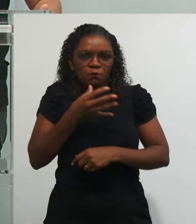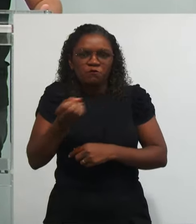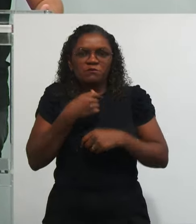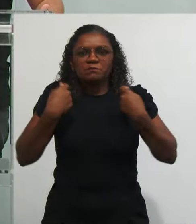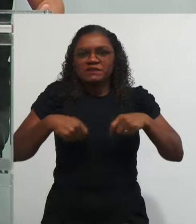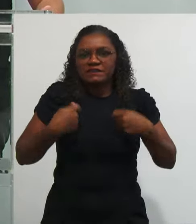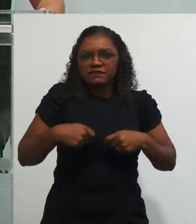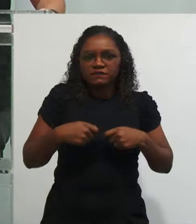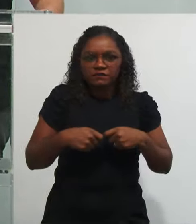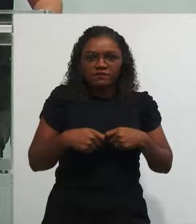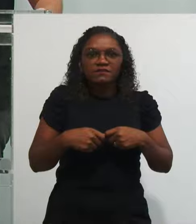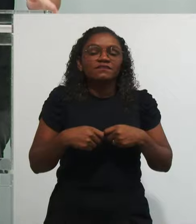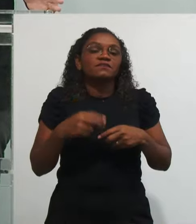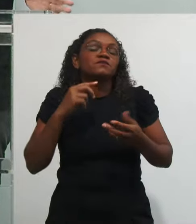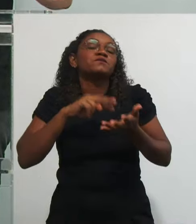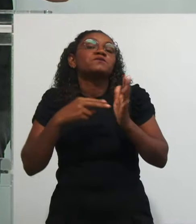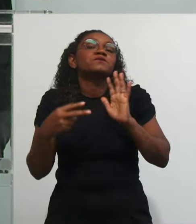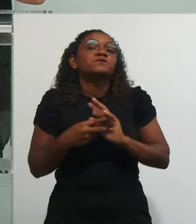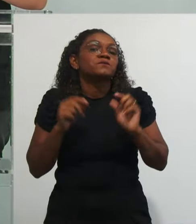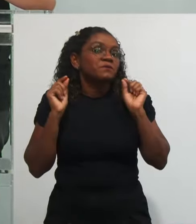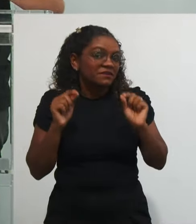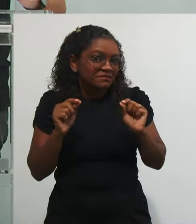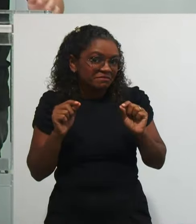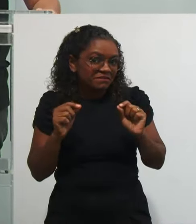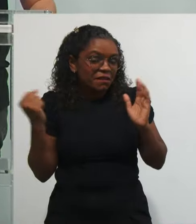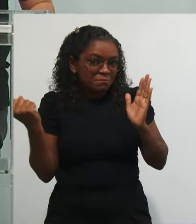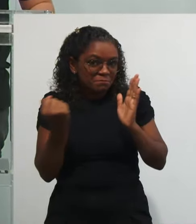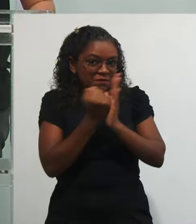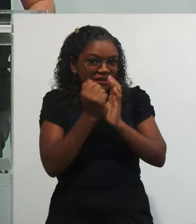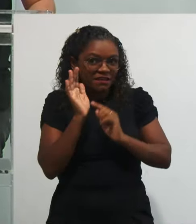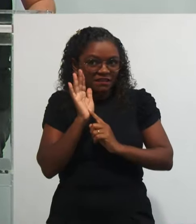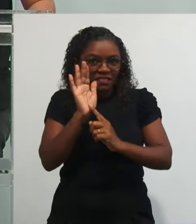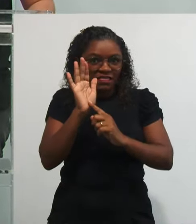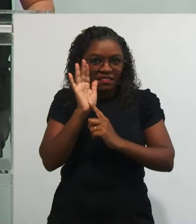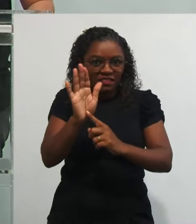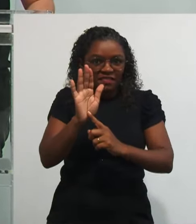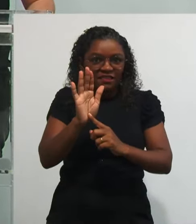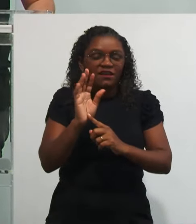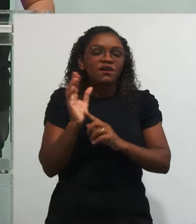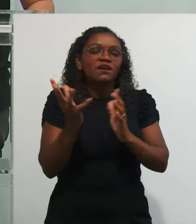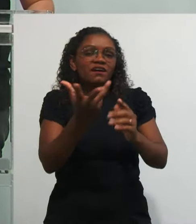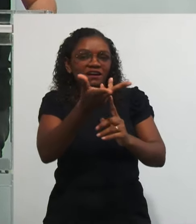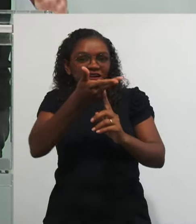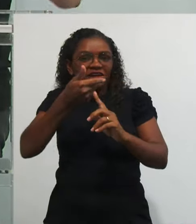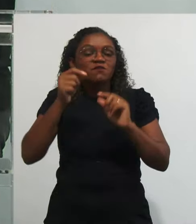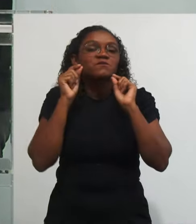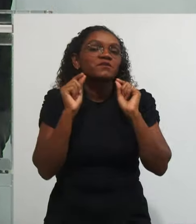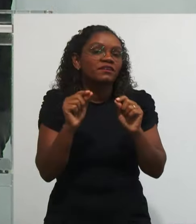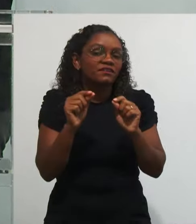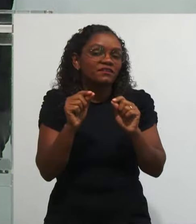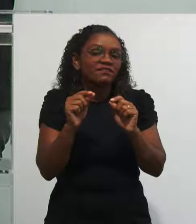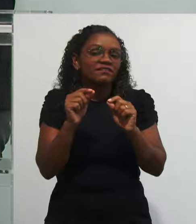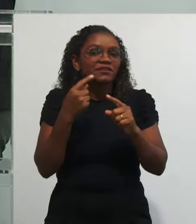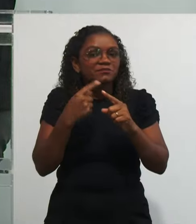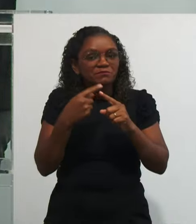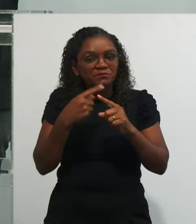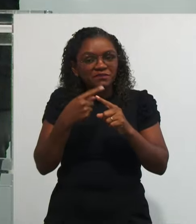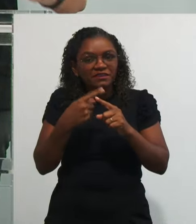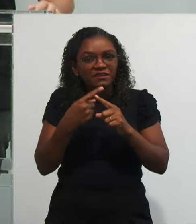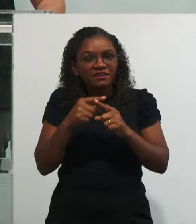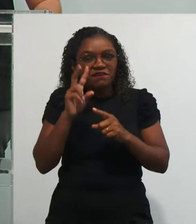blusa dessa calça perceba que as marcas que aparecem nas redes sociais são justamente as marcas que vão